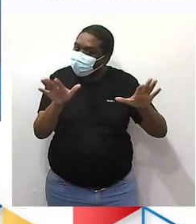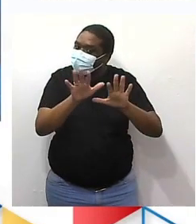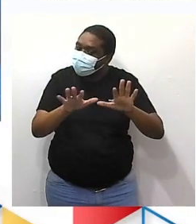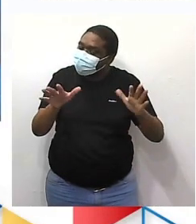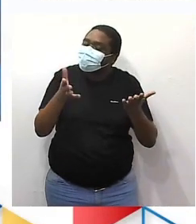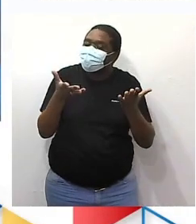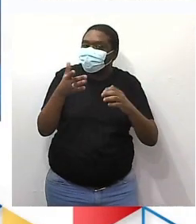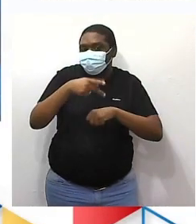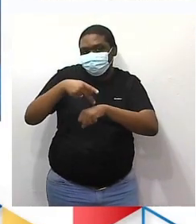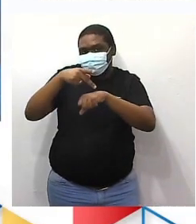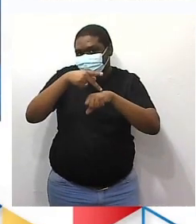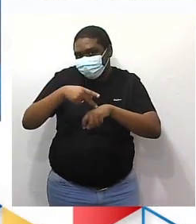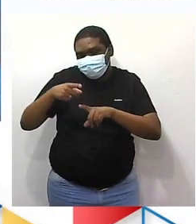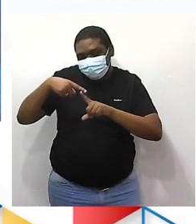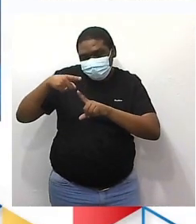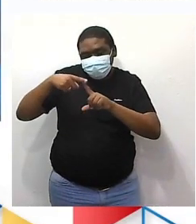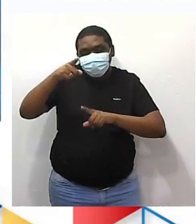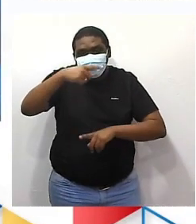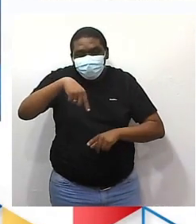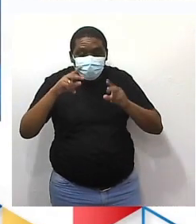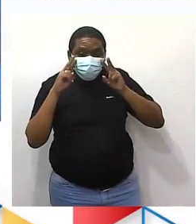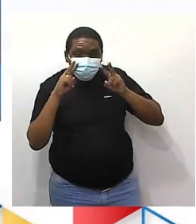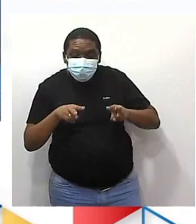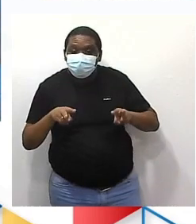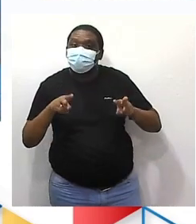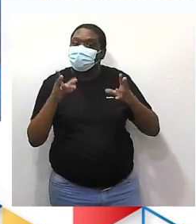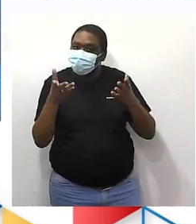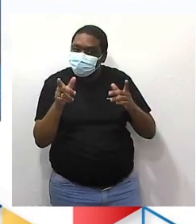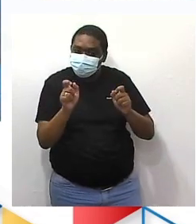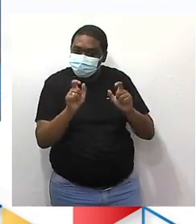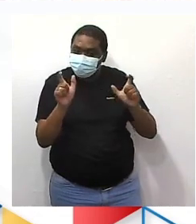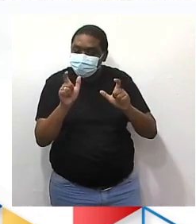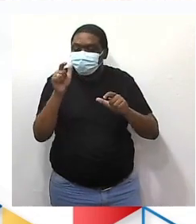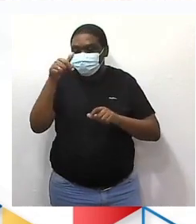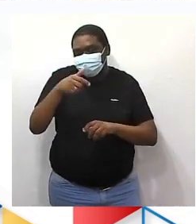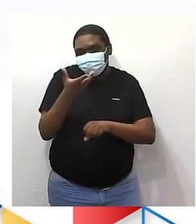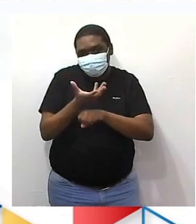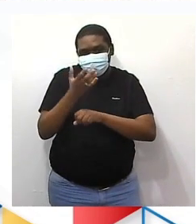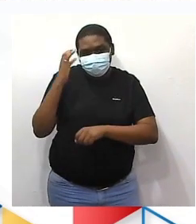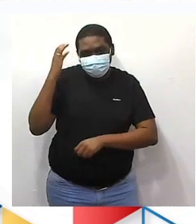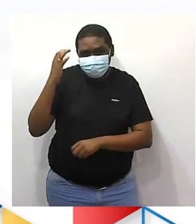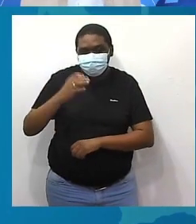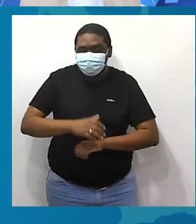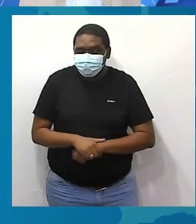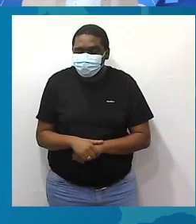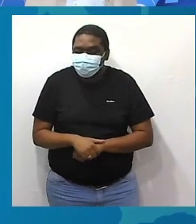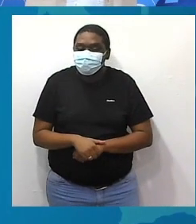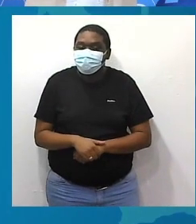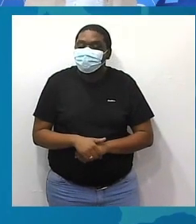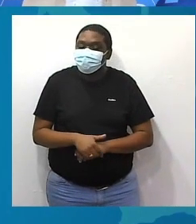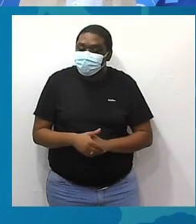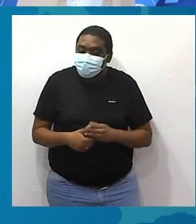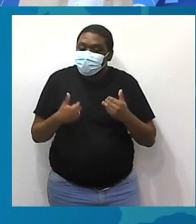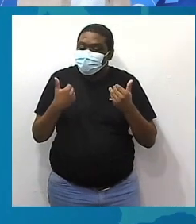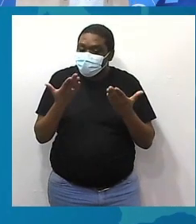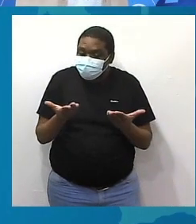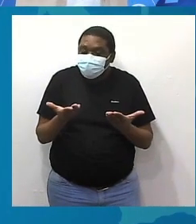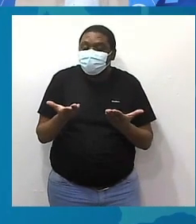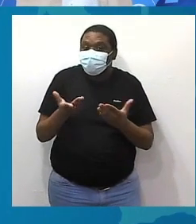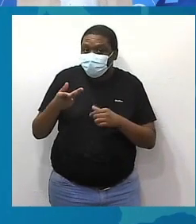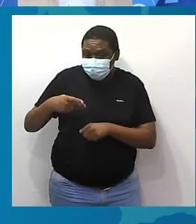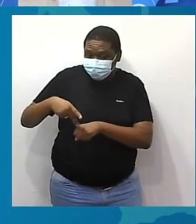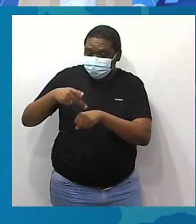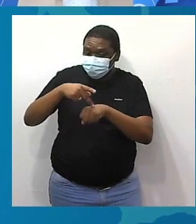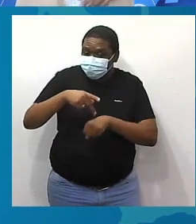para que vocês fiquem sabendo e ligados na matéria de ciências. Bom, as rochas, elas vão formar ali